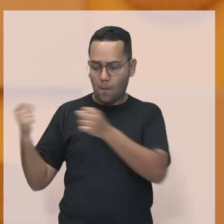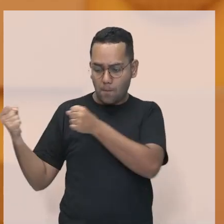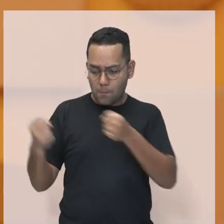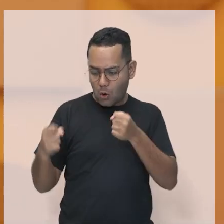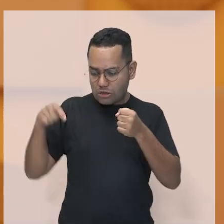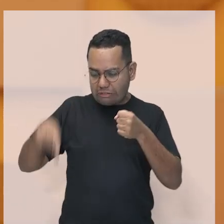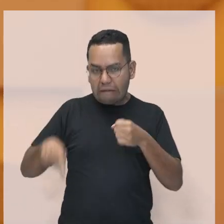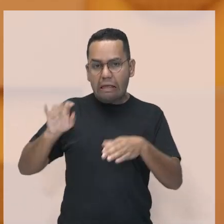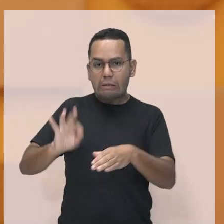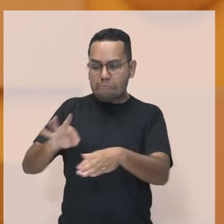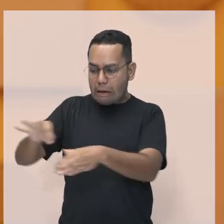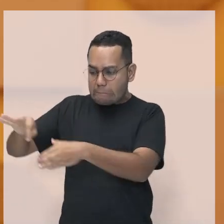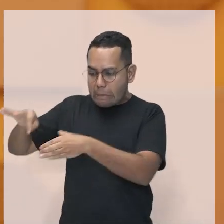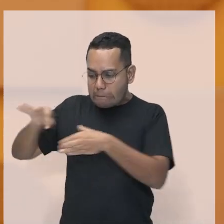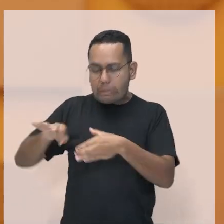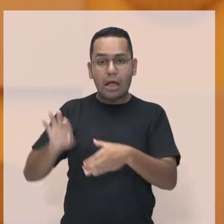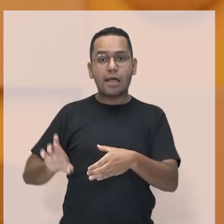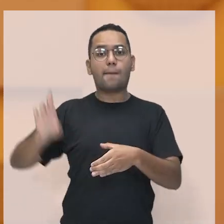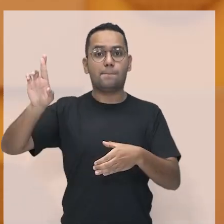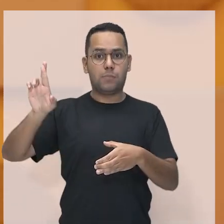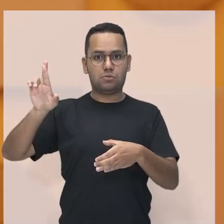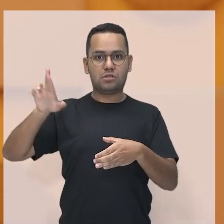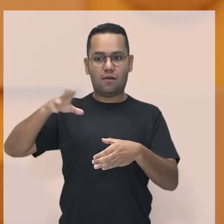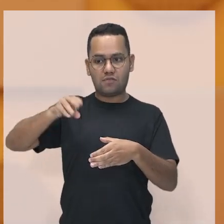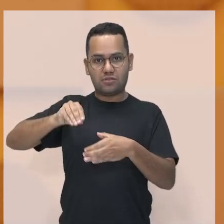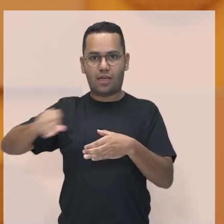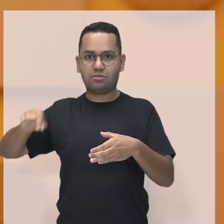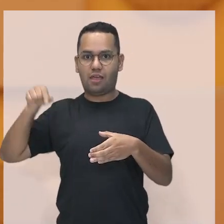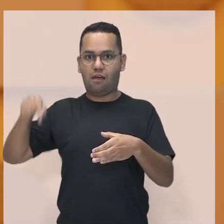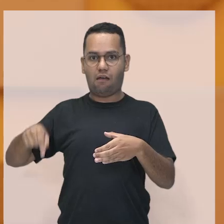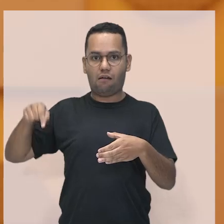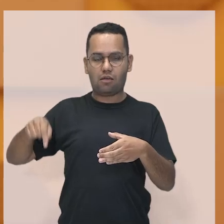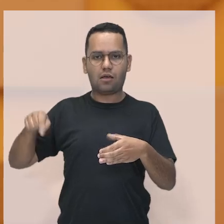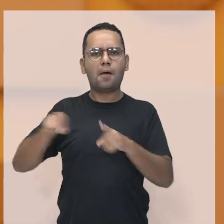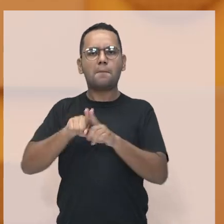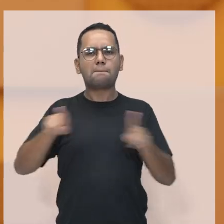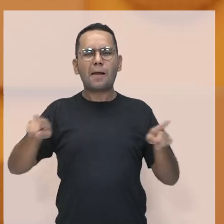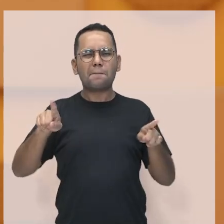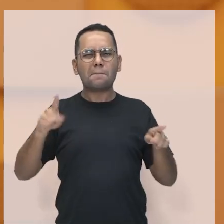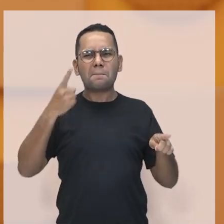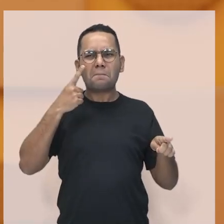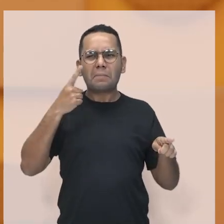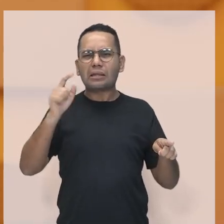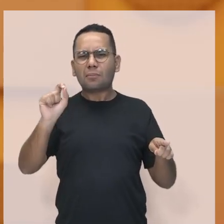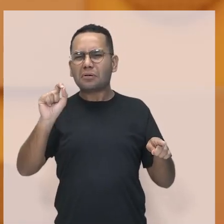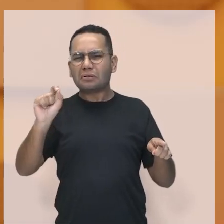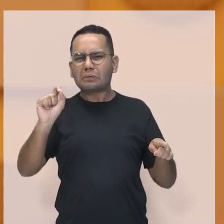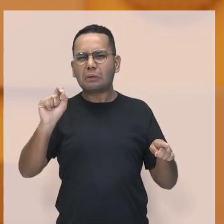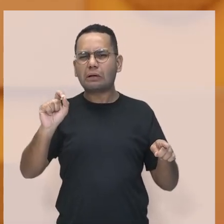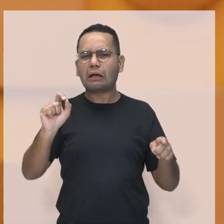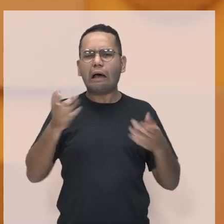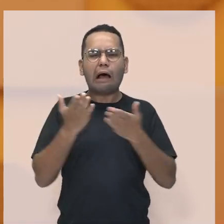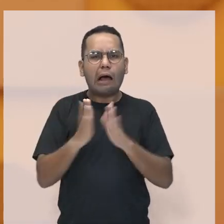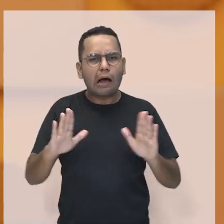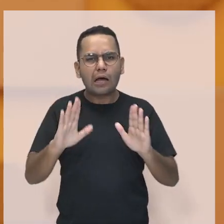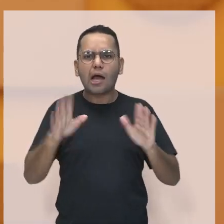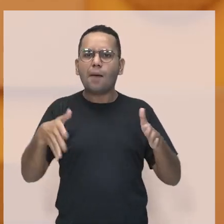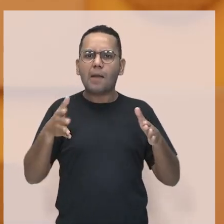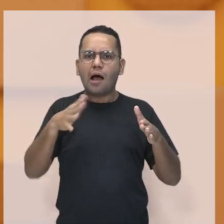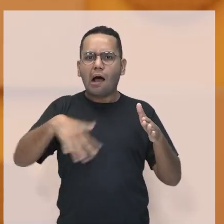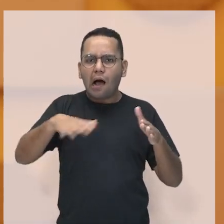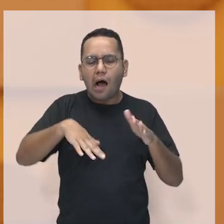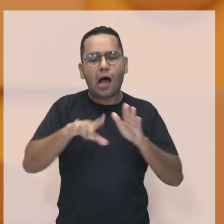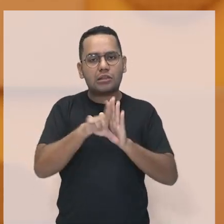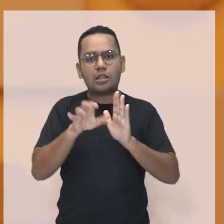Então, quando acaba a escravização no território, eles vão perder uma grande quantidade de dinheiro. Por quê? Porque